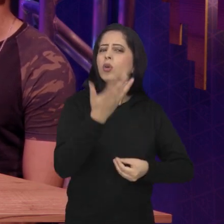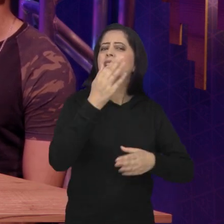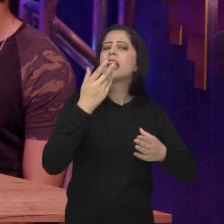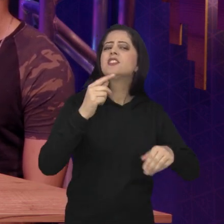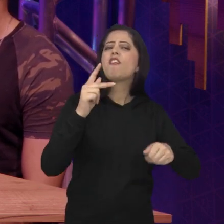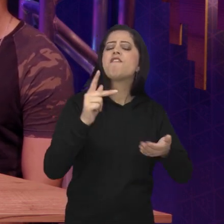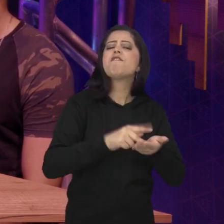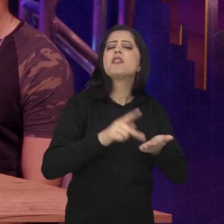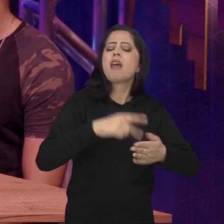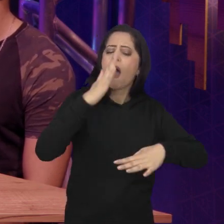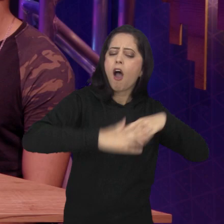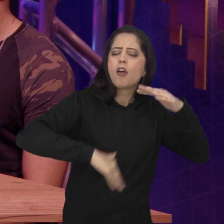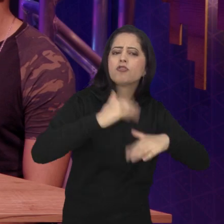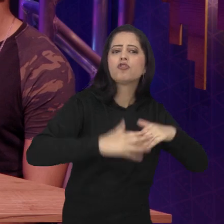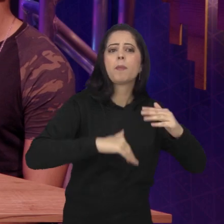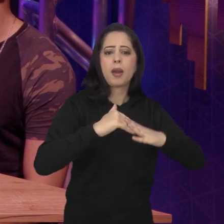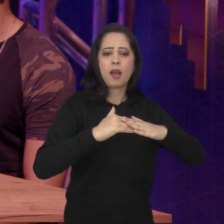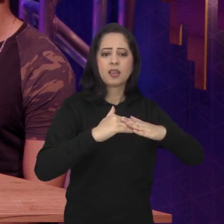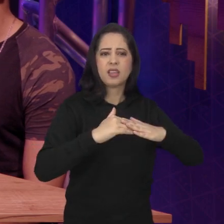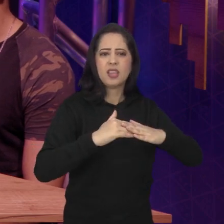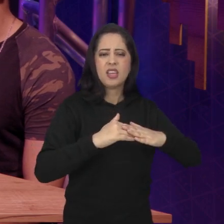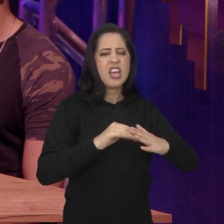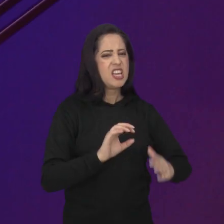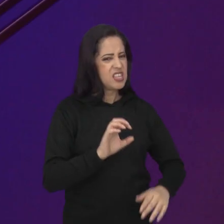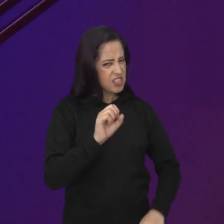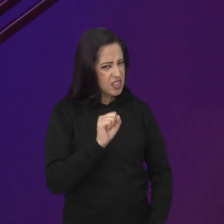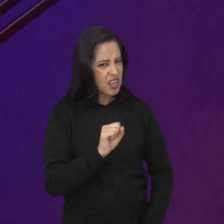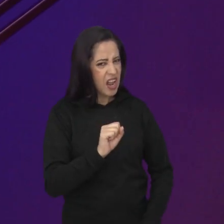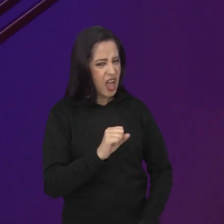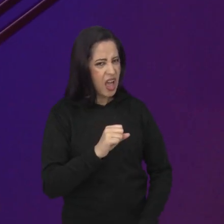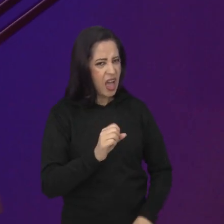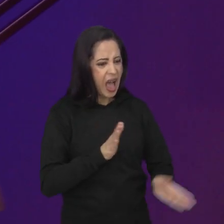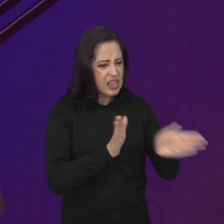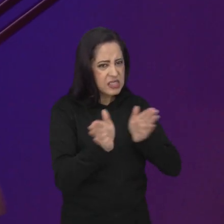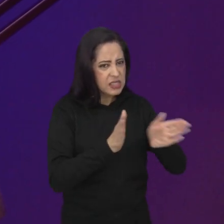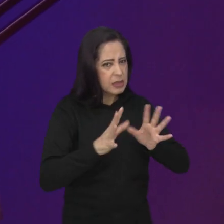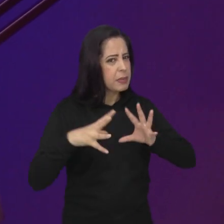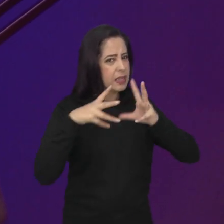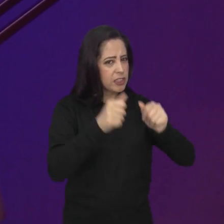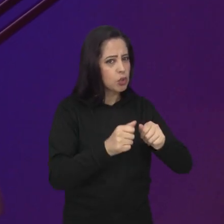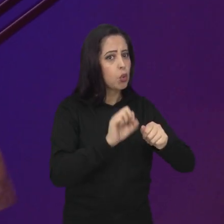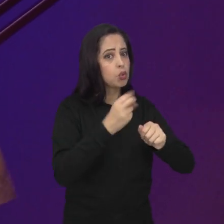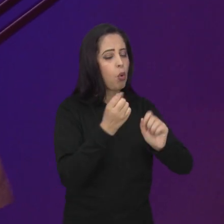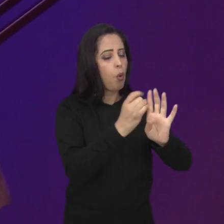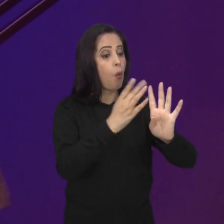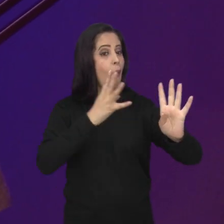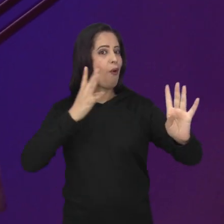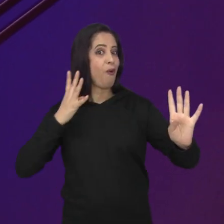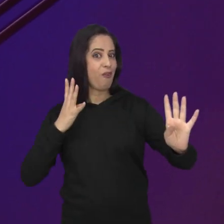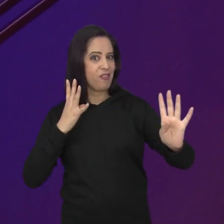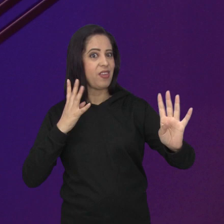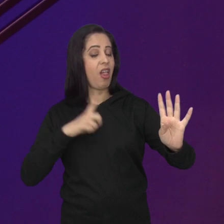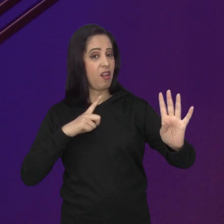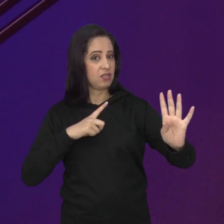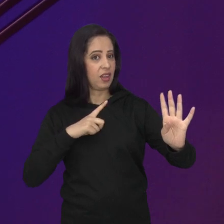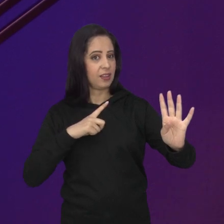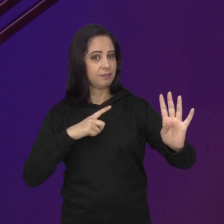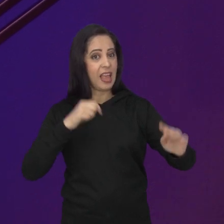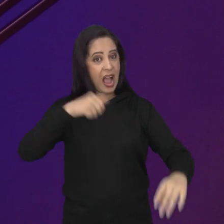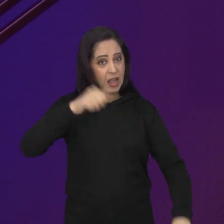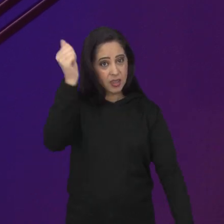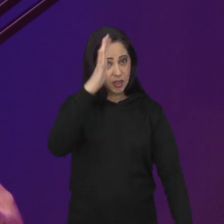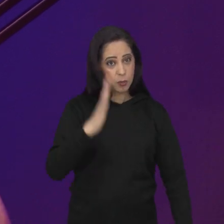isso funciona na prática, né? A gente não sabe muito bem. E às vezes se funciona, será que tem para todos ou será que tem fila de